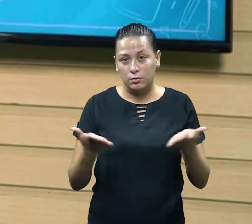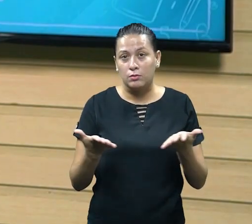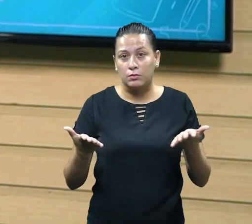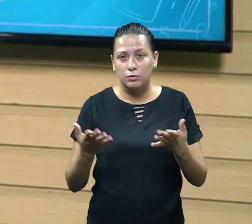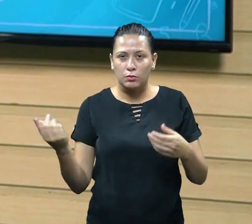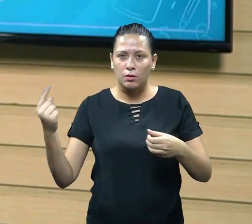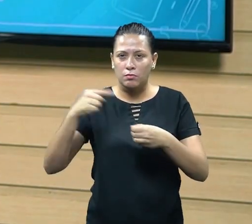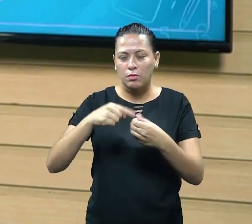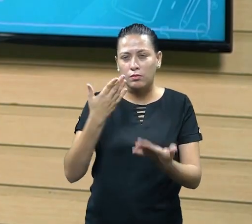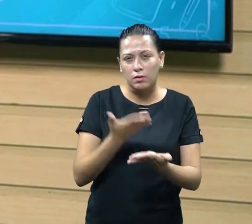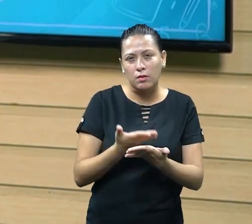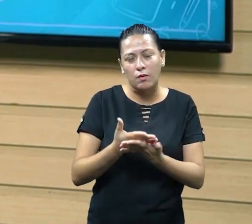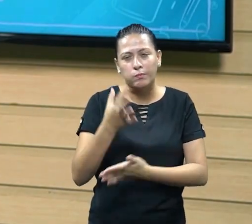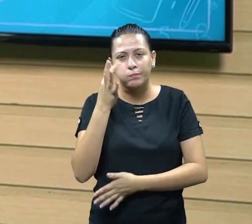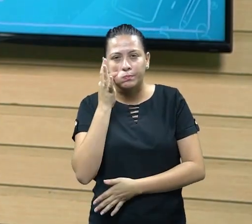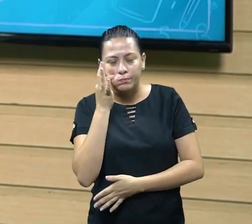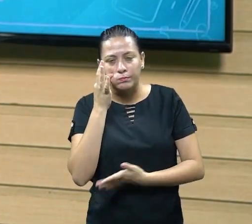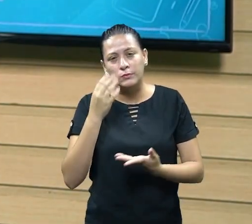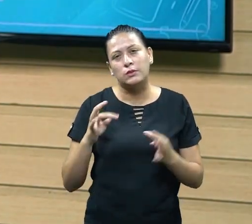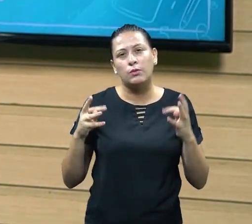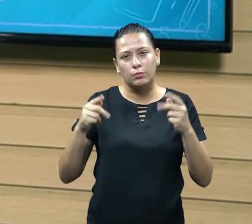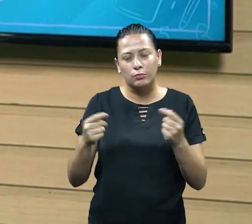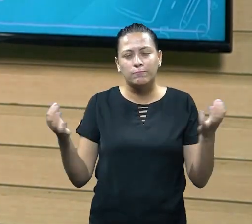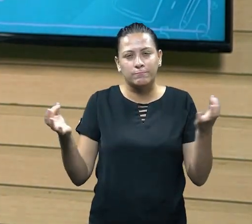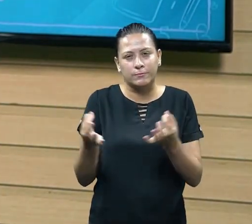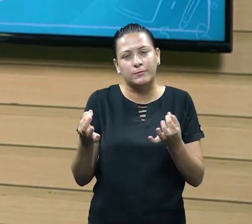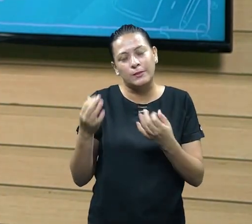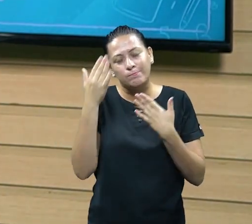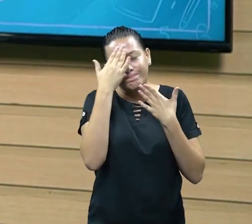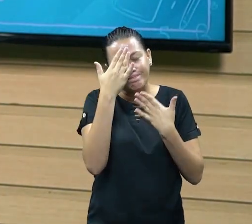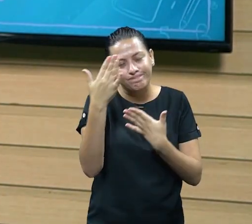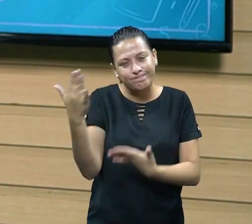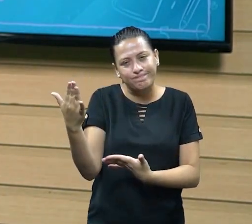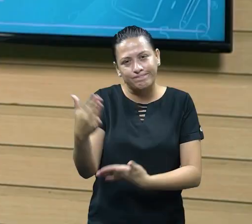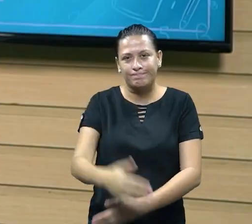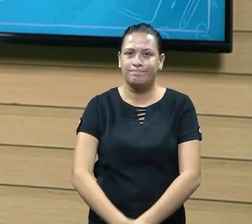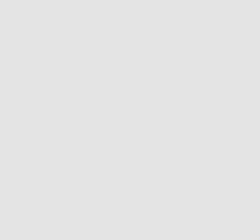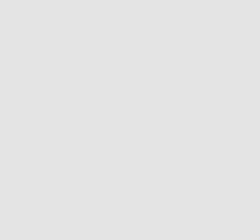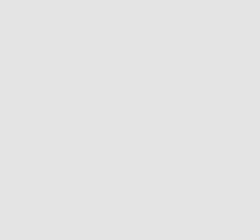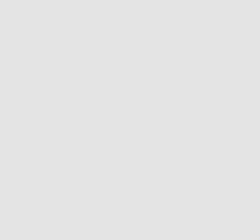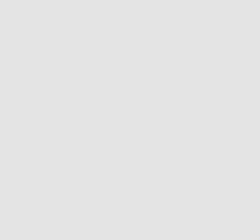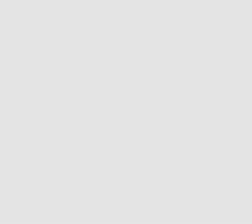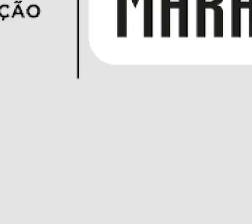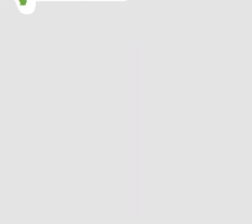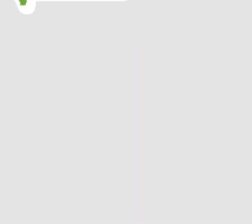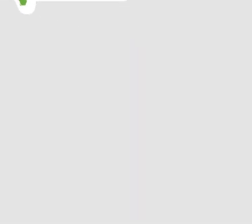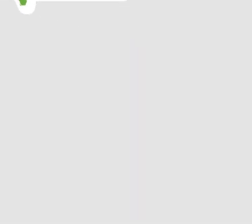aulas, vamos agora já com a volta às aulas presenciais e tudo vai dar certo. Meu muito obrigado.